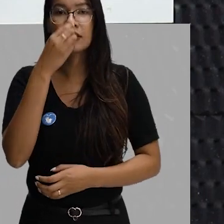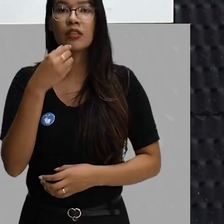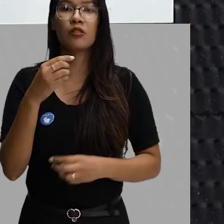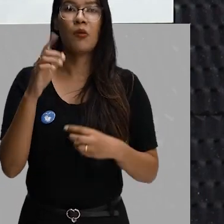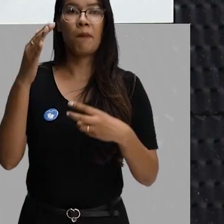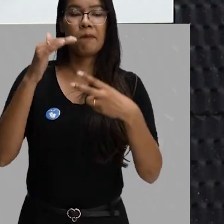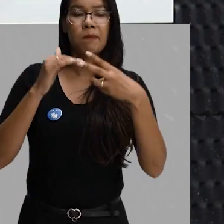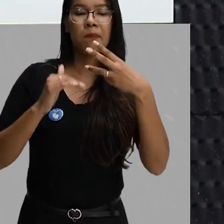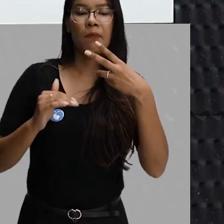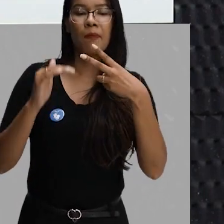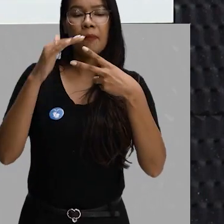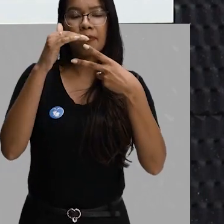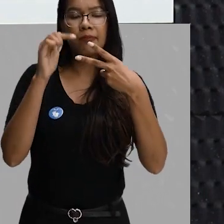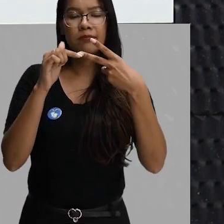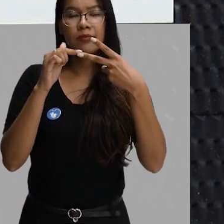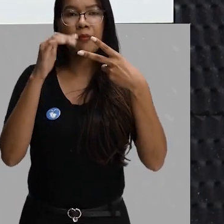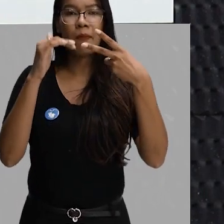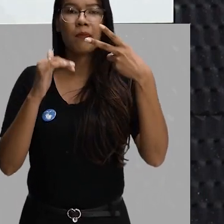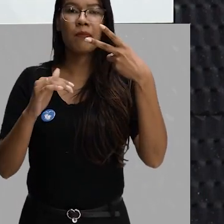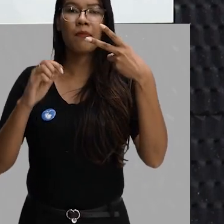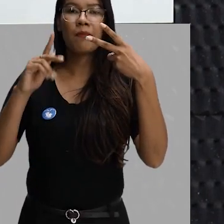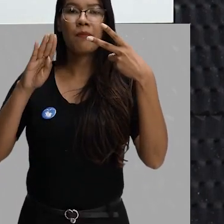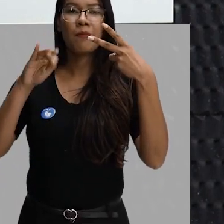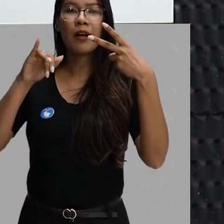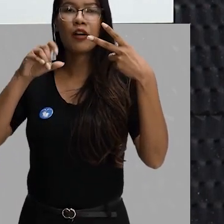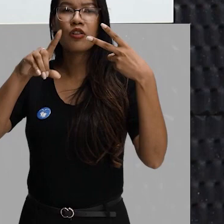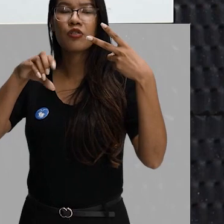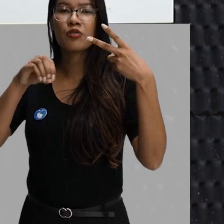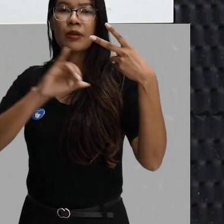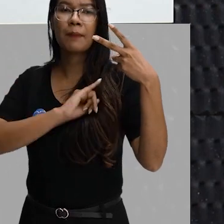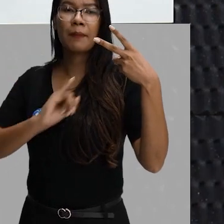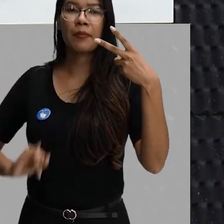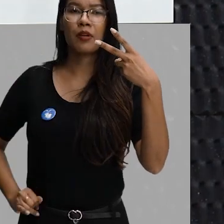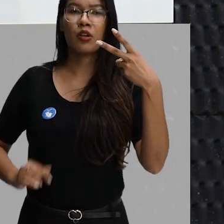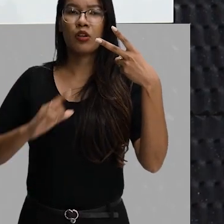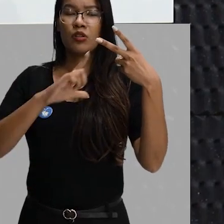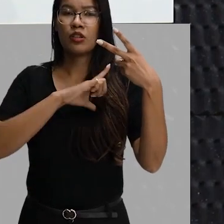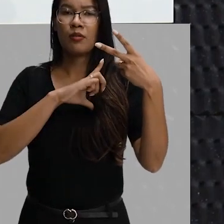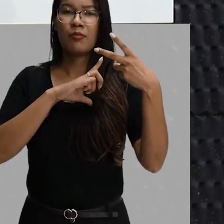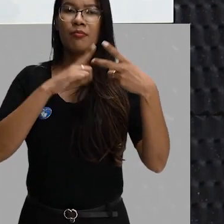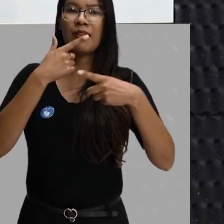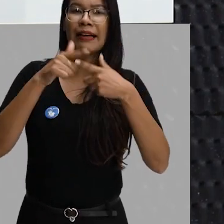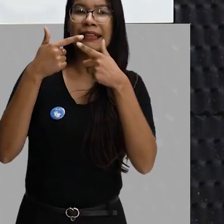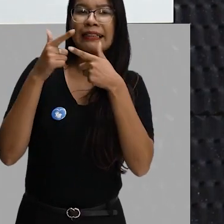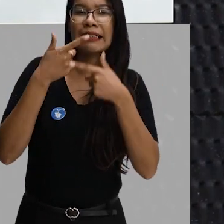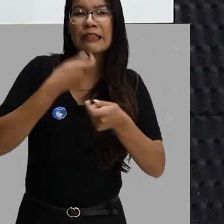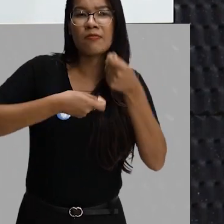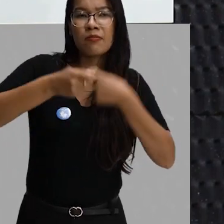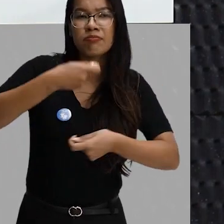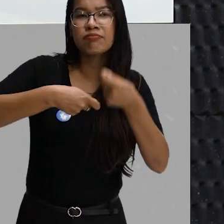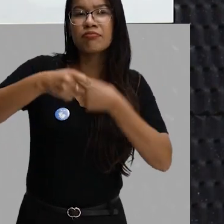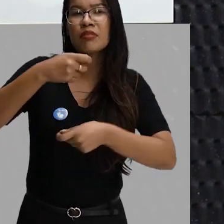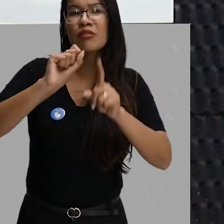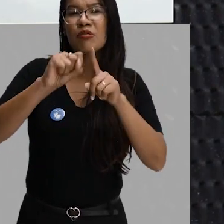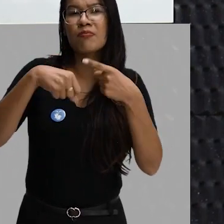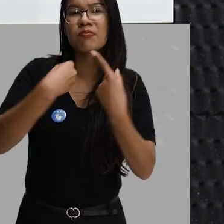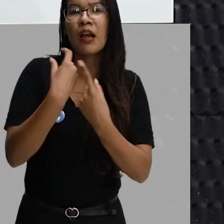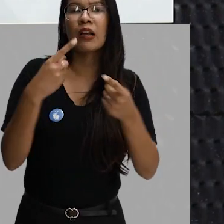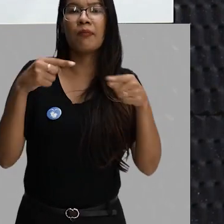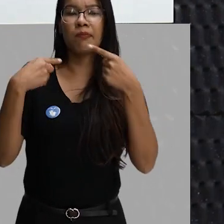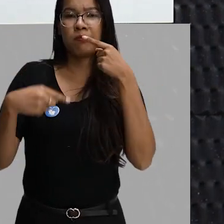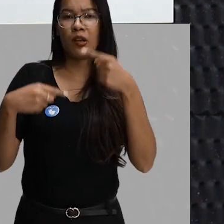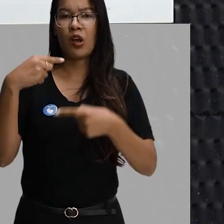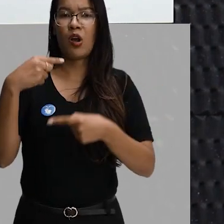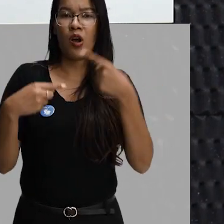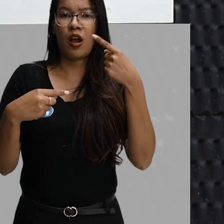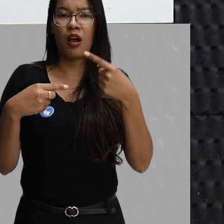uma crise do escravismo, por conta da paralisação das ocupações romanas. Roma para de se expandir, a